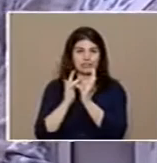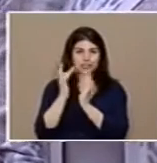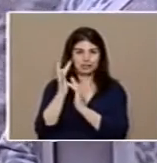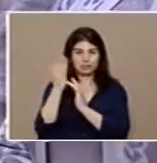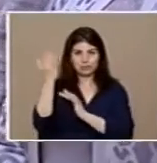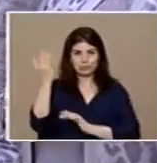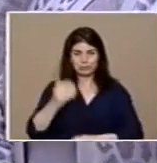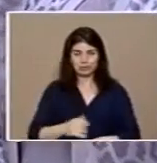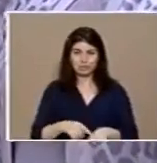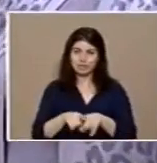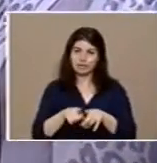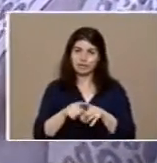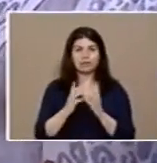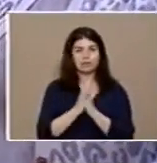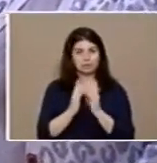e